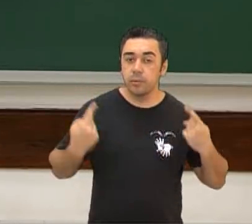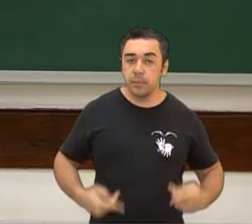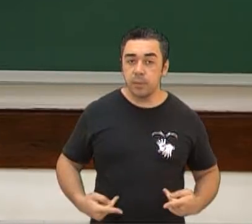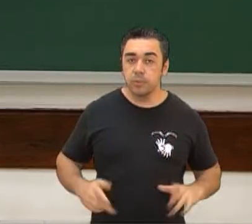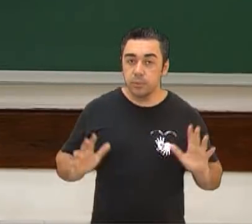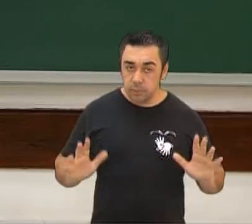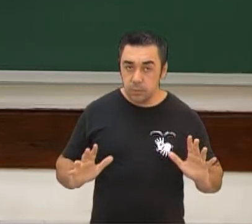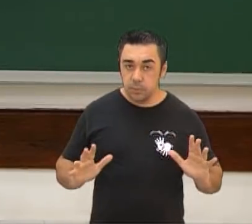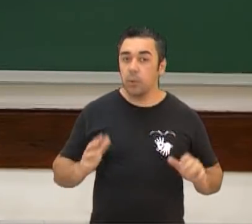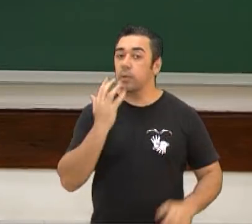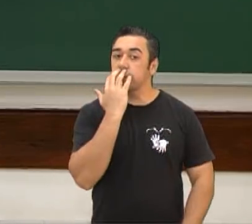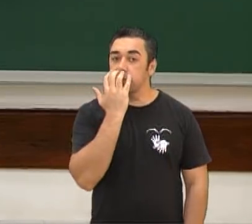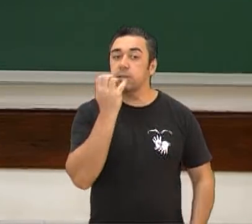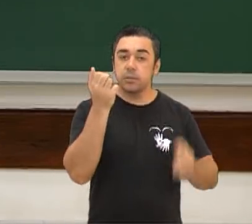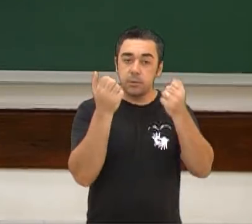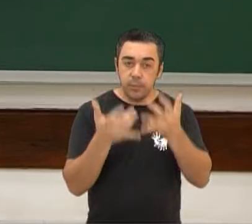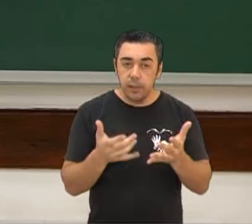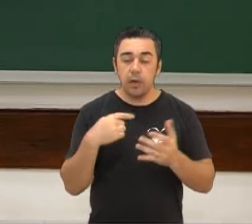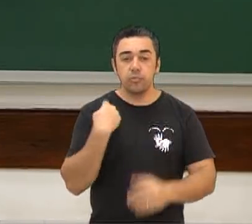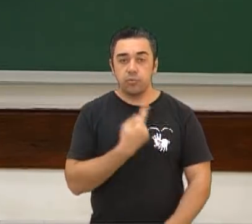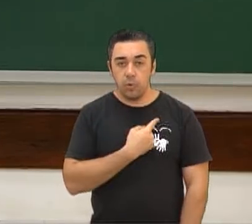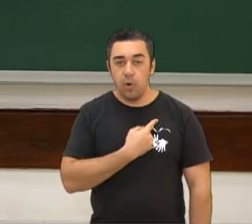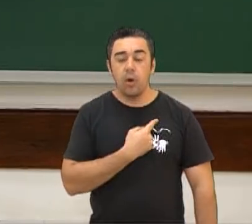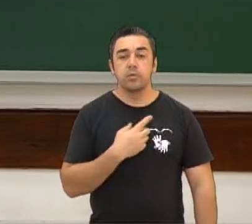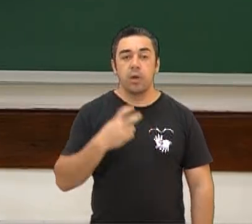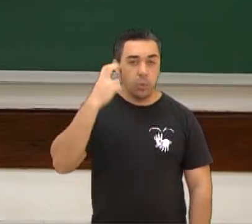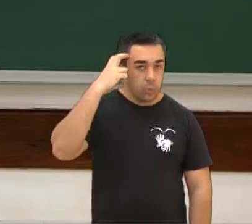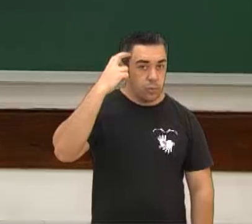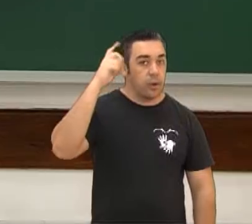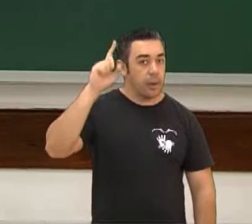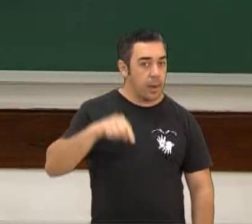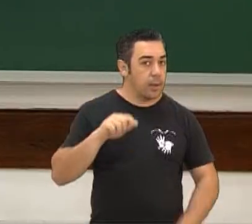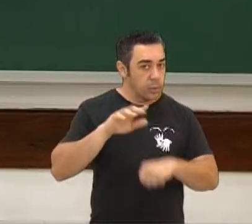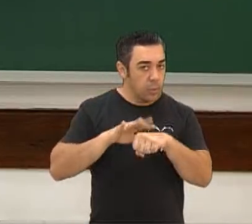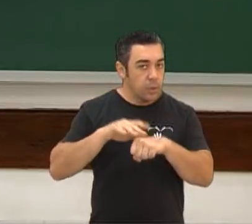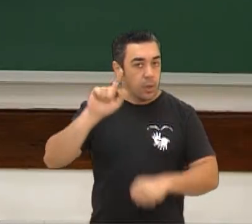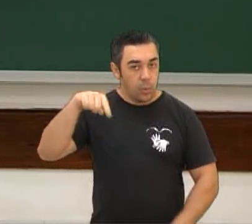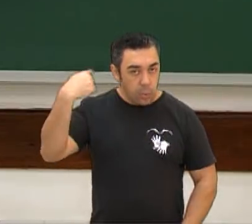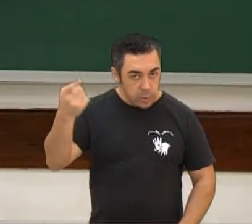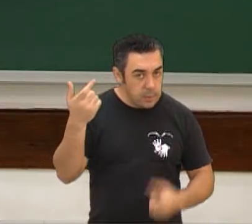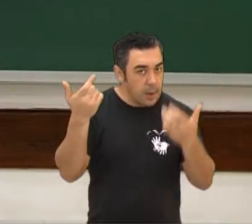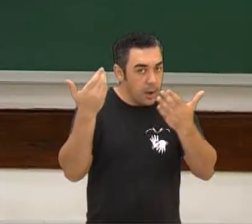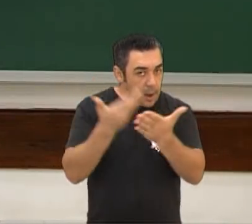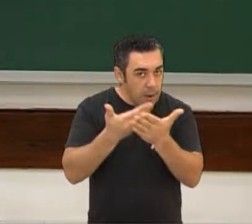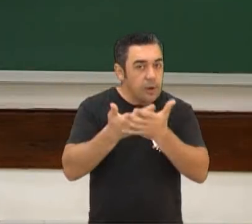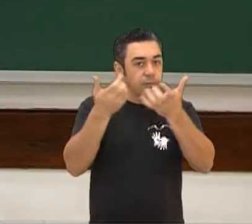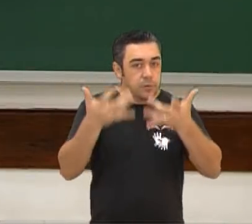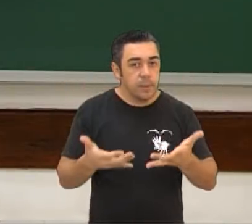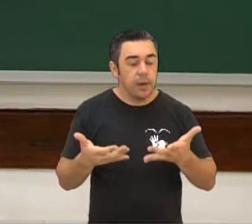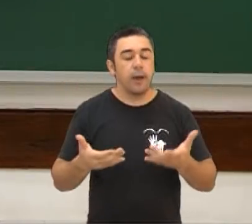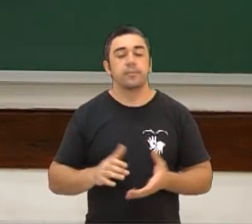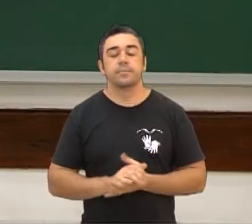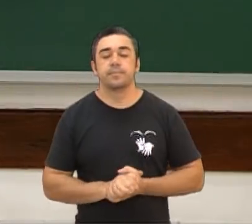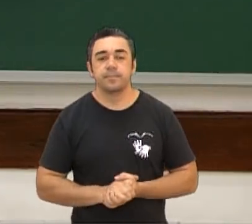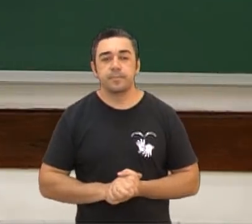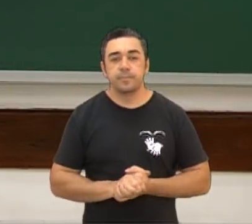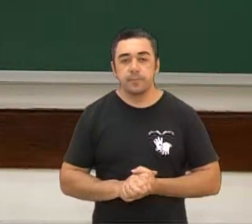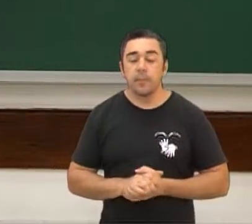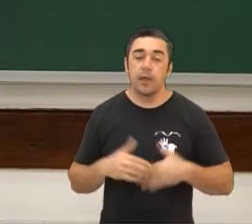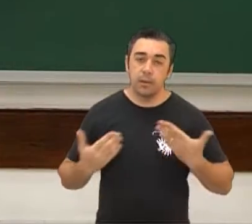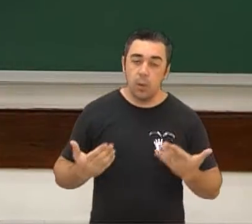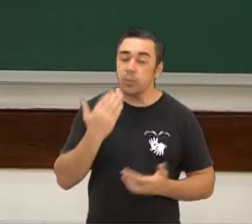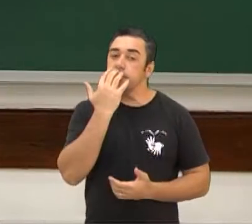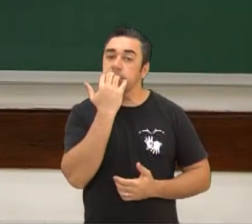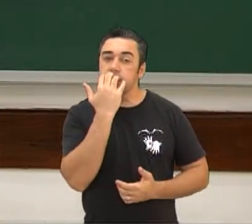segundo Nietzsche, a nossa cultura é doente. Falaremos mais disso na nossa próxima aula. Tá? Para fechar aí, para